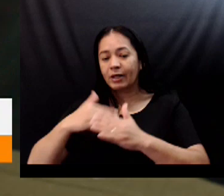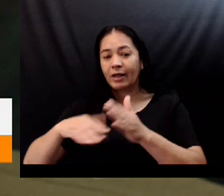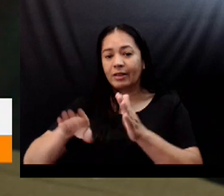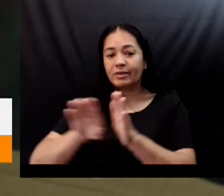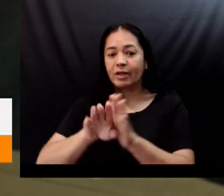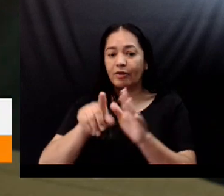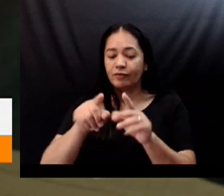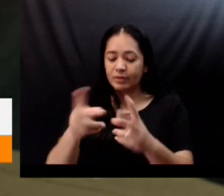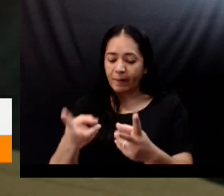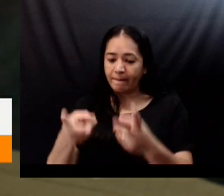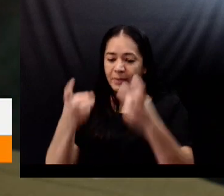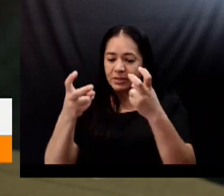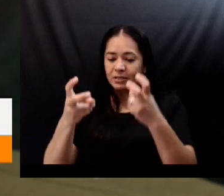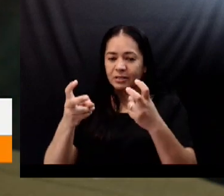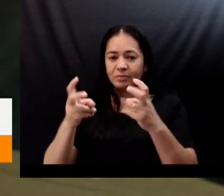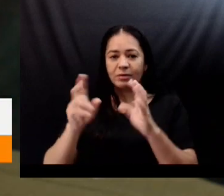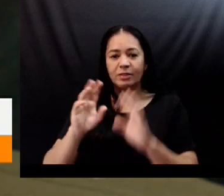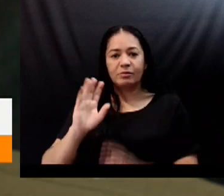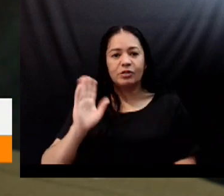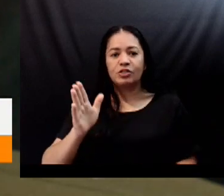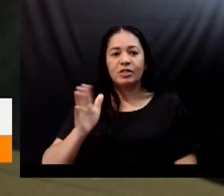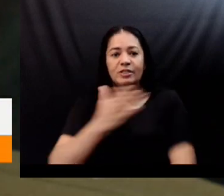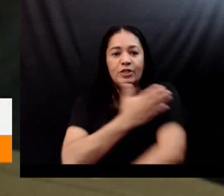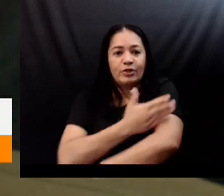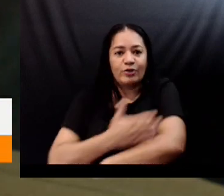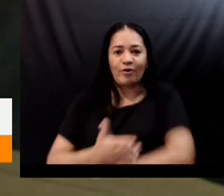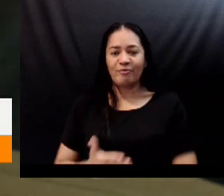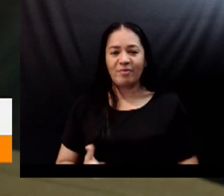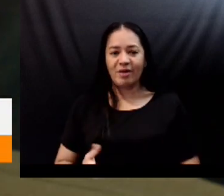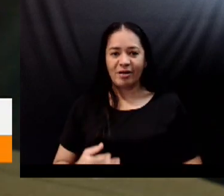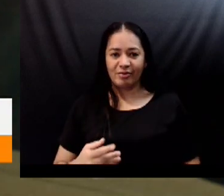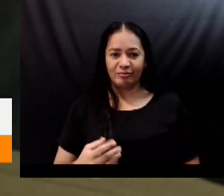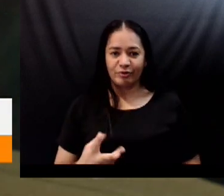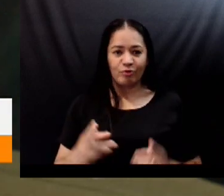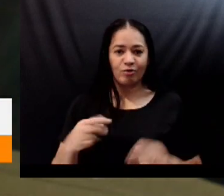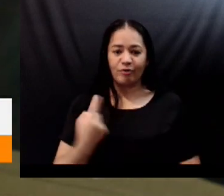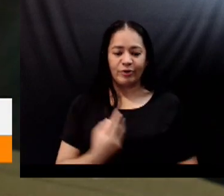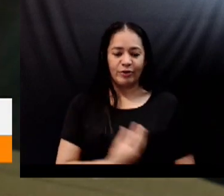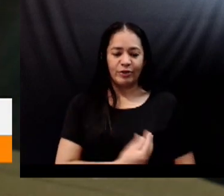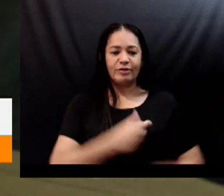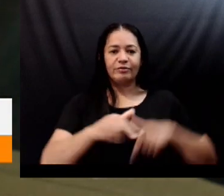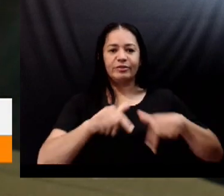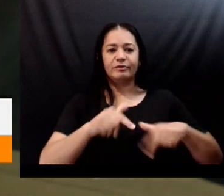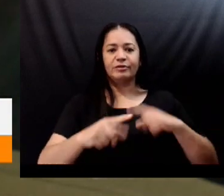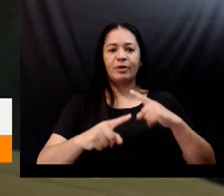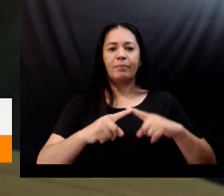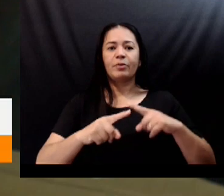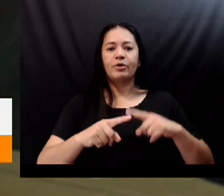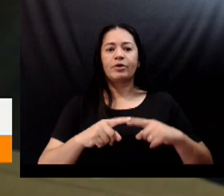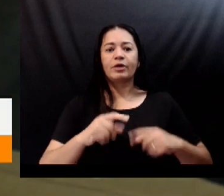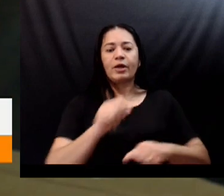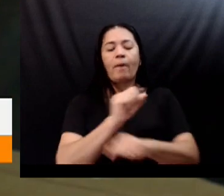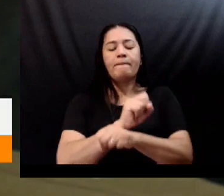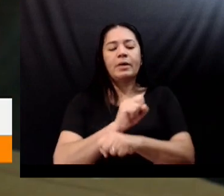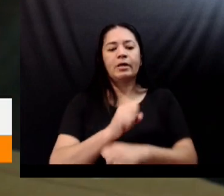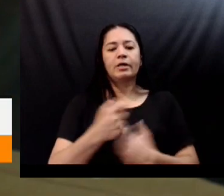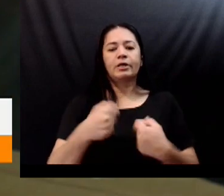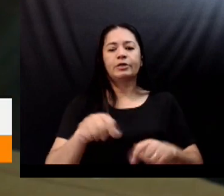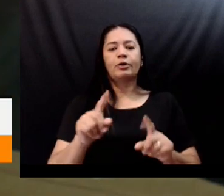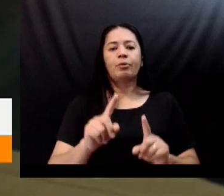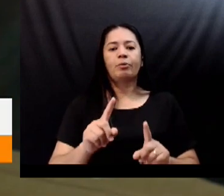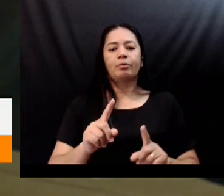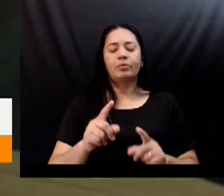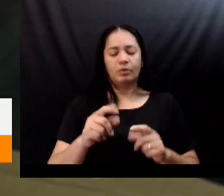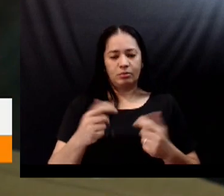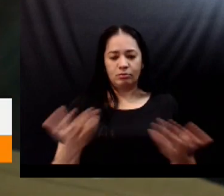isso também, como é automática a nossa correria, né, porque o parar, o descansar não pode ser automático para você, se você não sabe, vamos aprender,